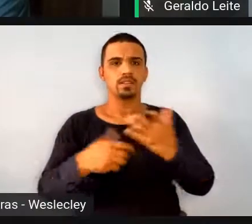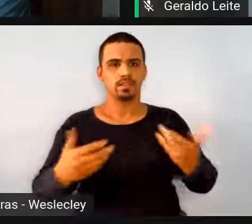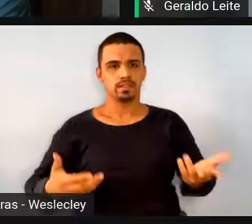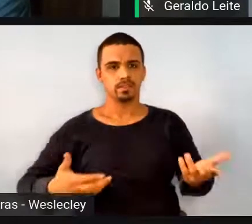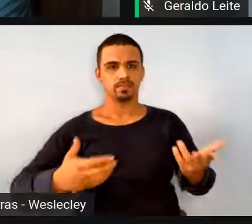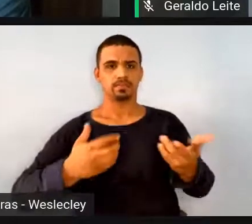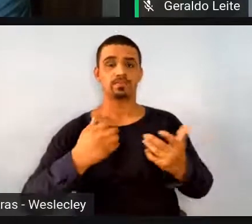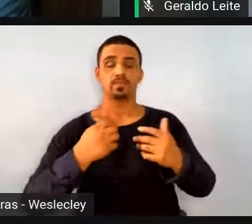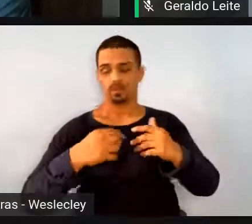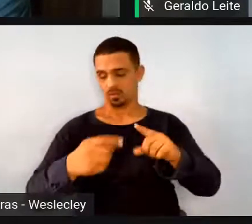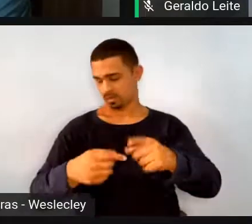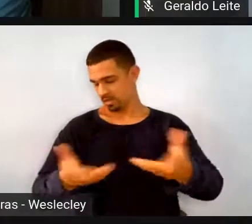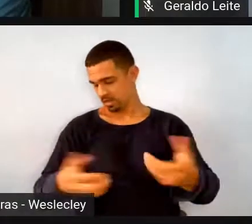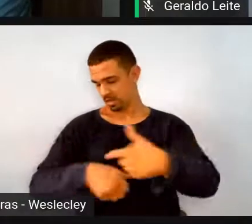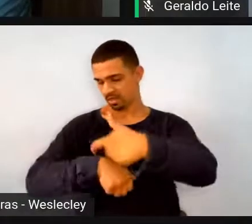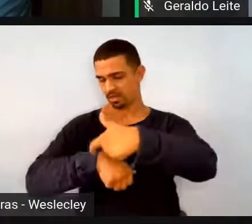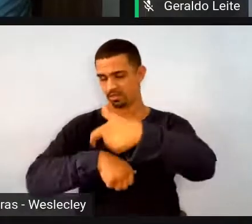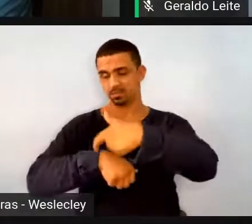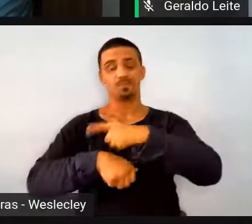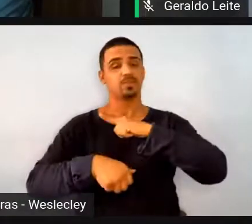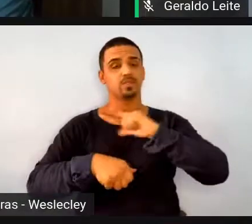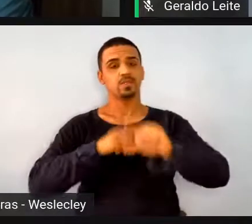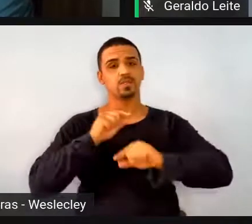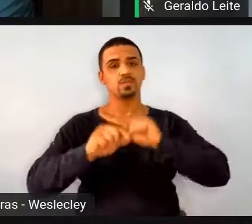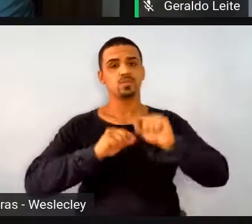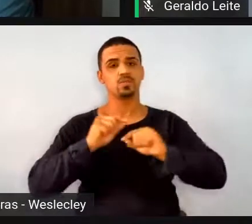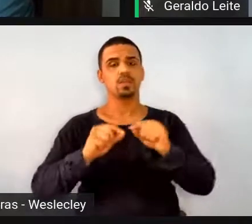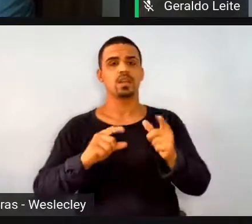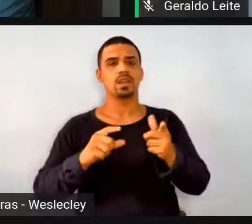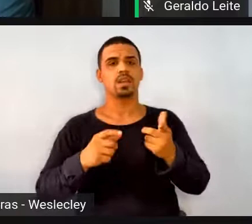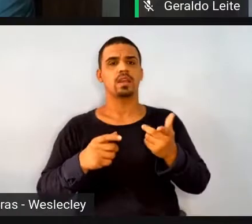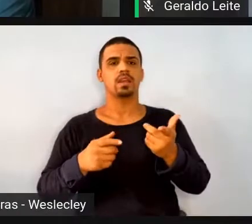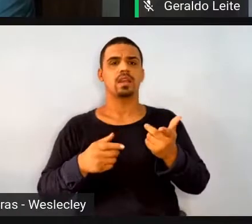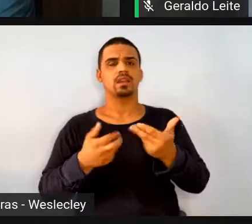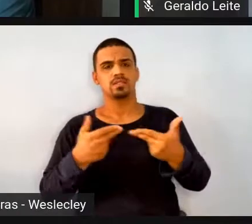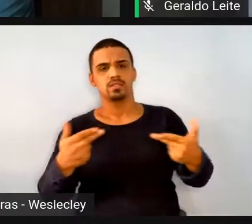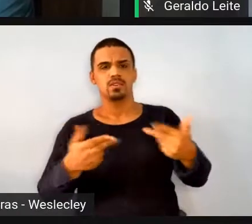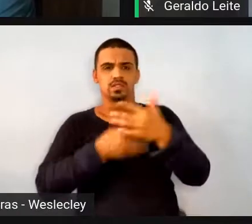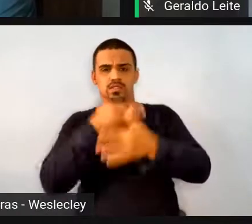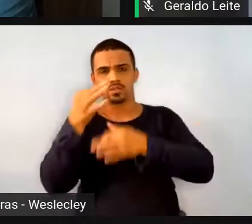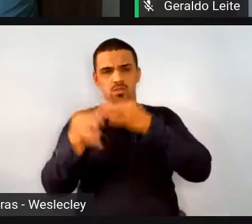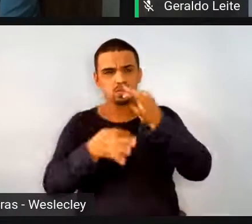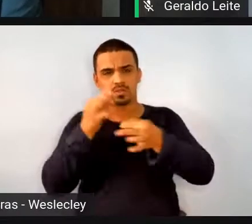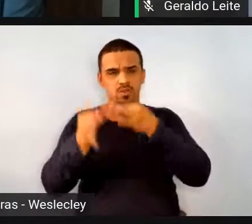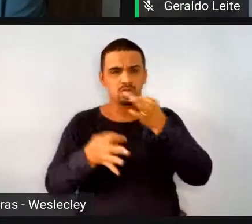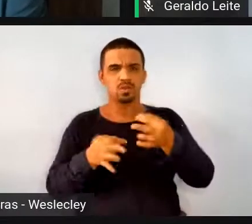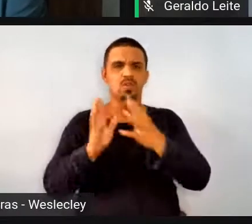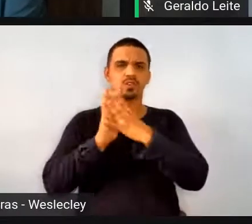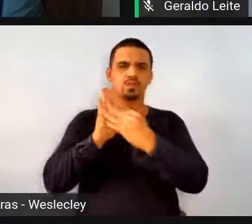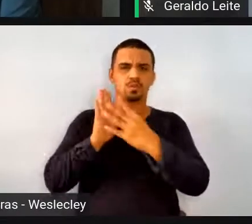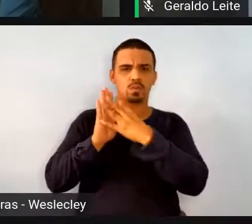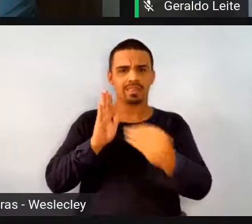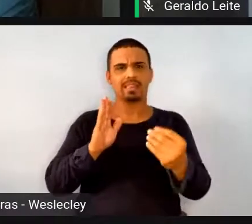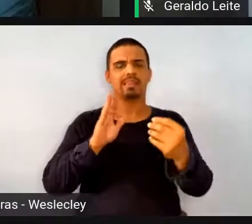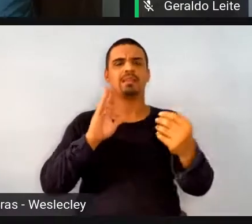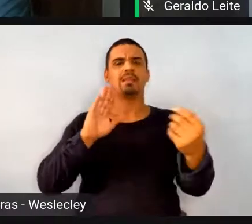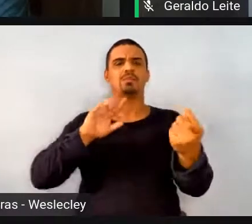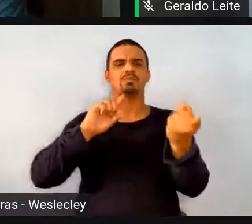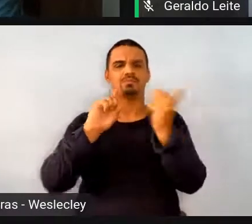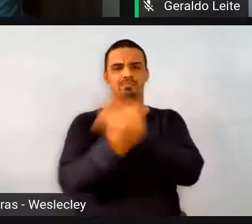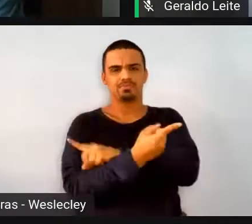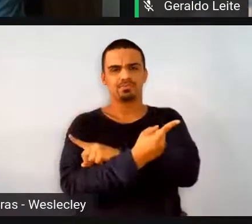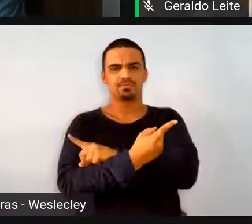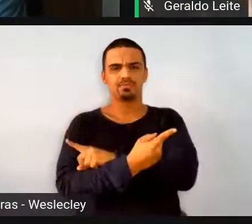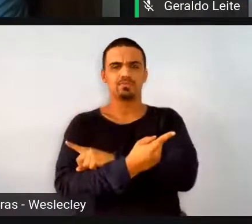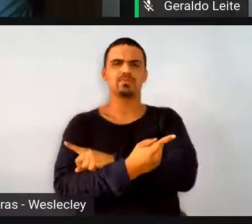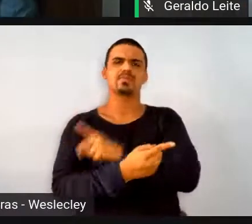Nesse momento, a gente tem essas tendências, digamos, contraditórias e que produzem algum tipo de